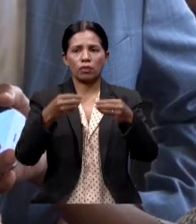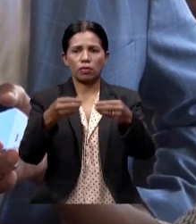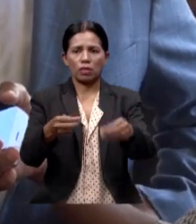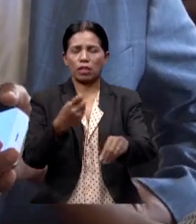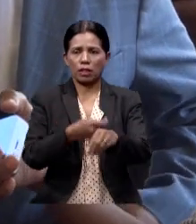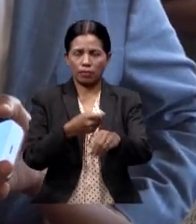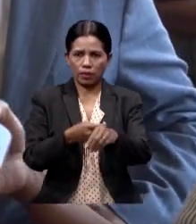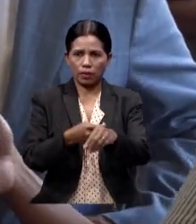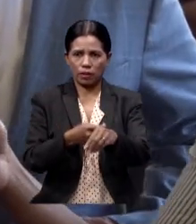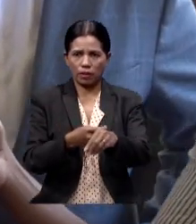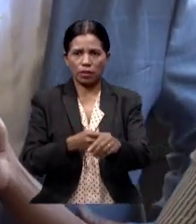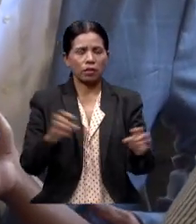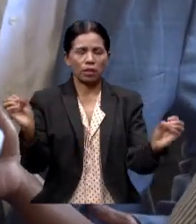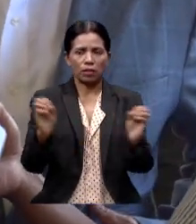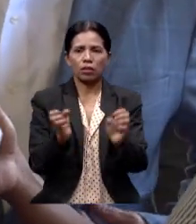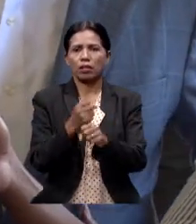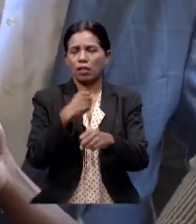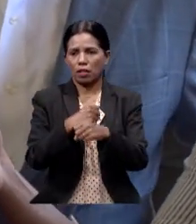tempo ta la los realista.